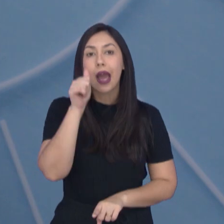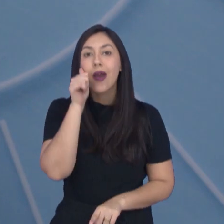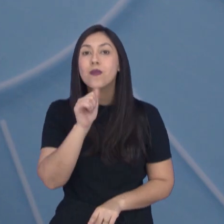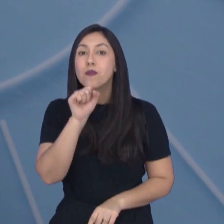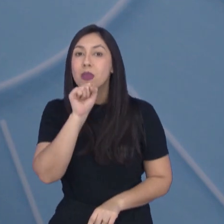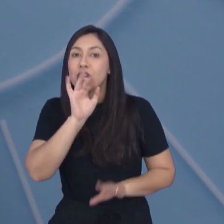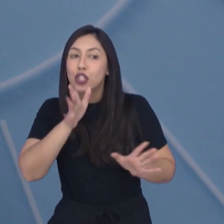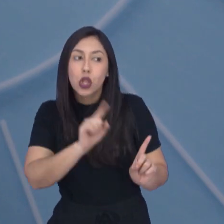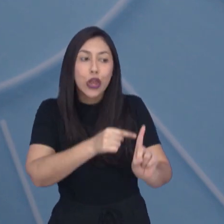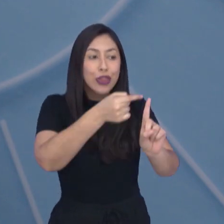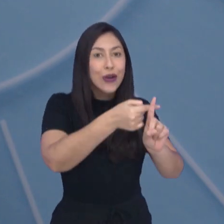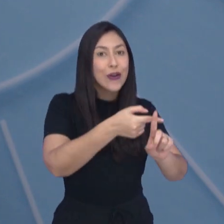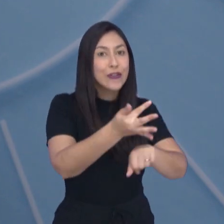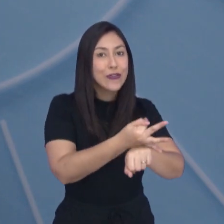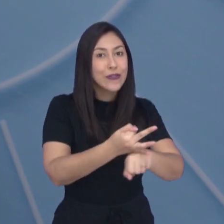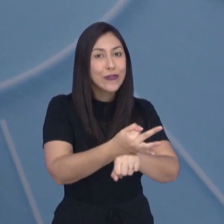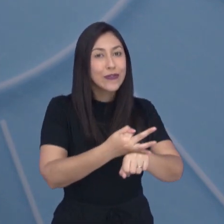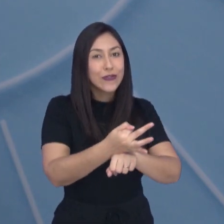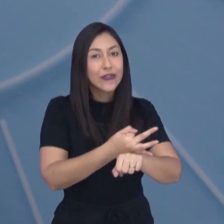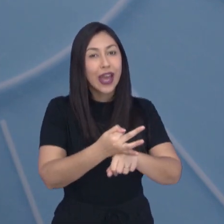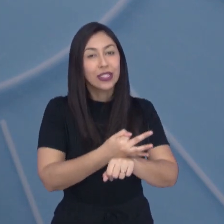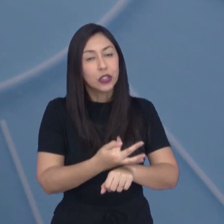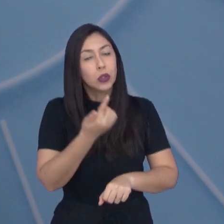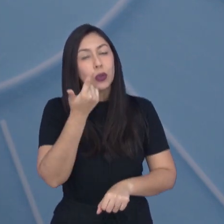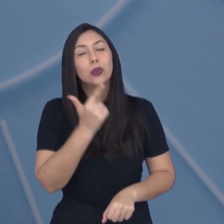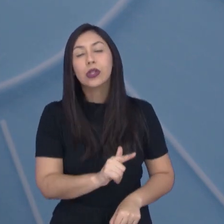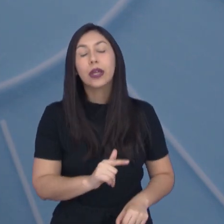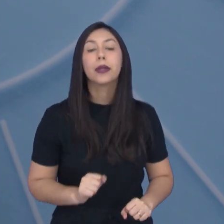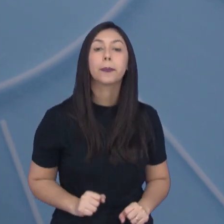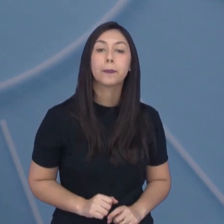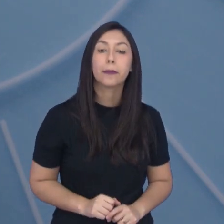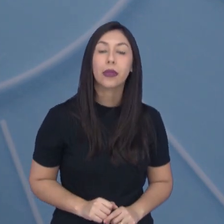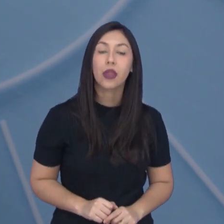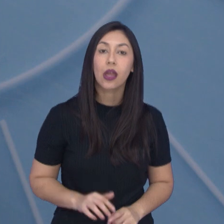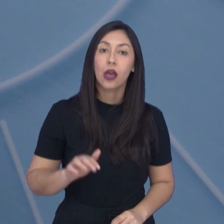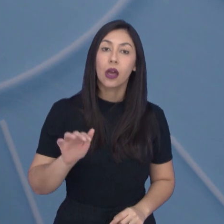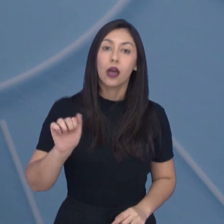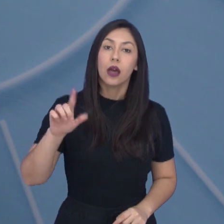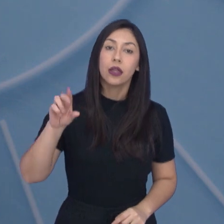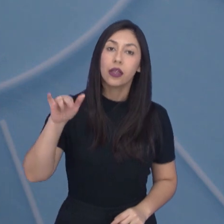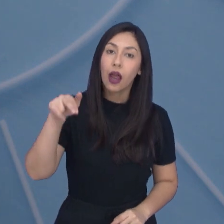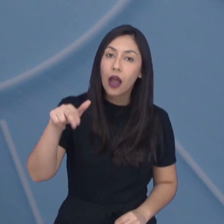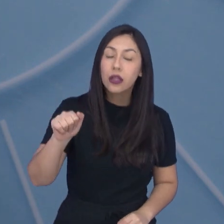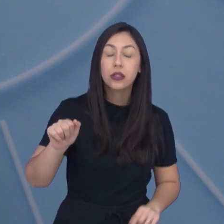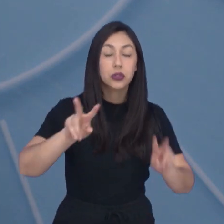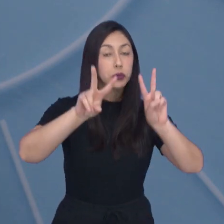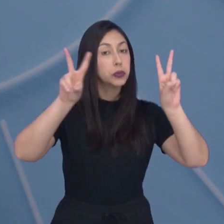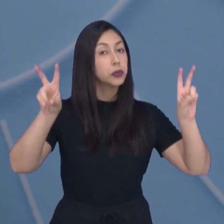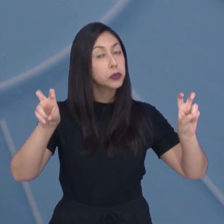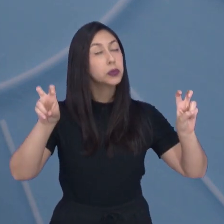conseguem o período de mais um mês. Adriana, esse assunto